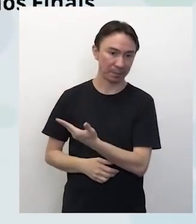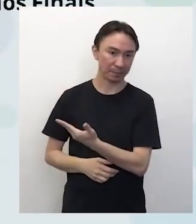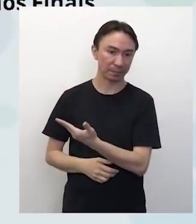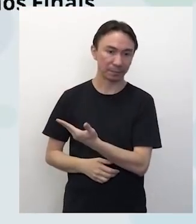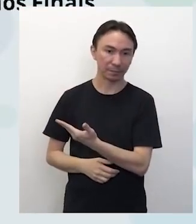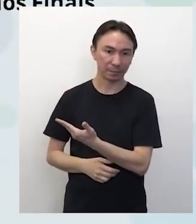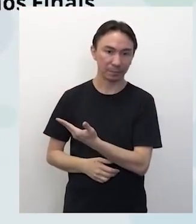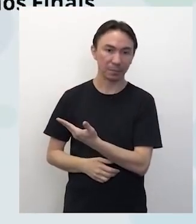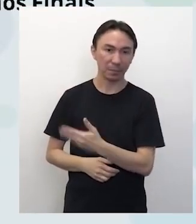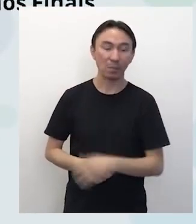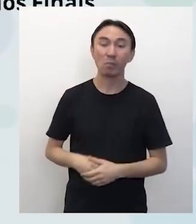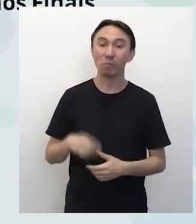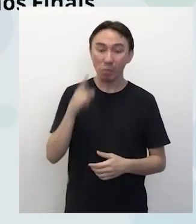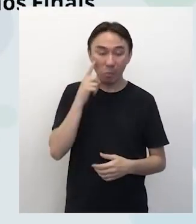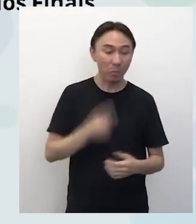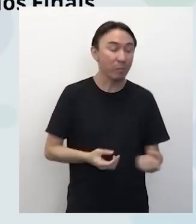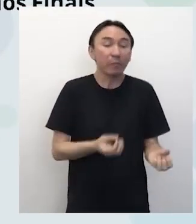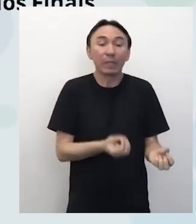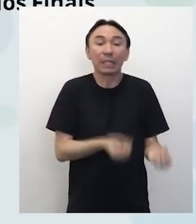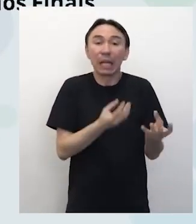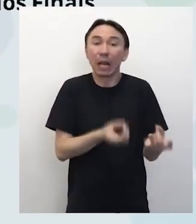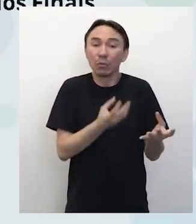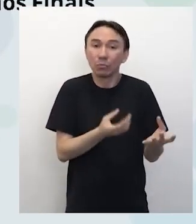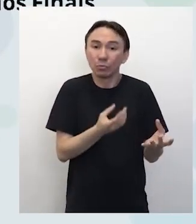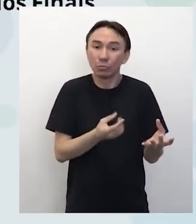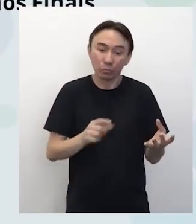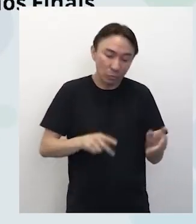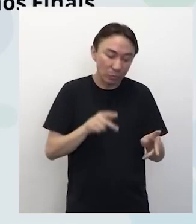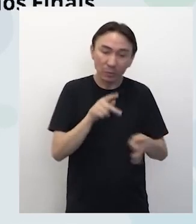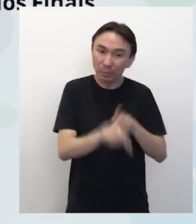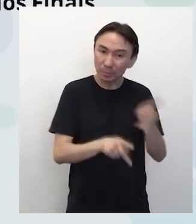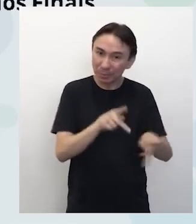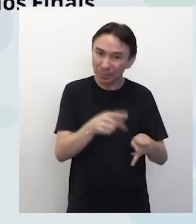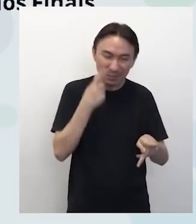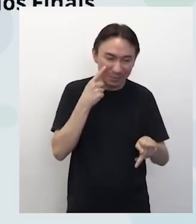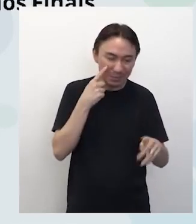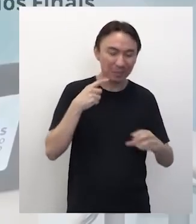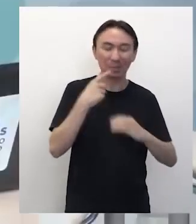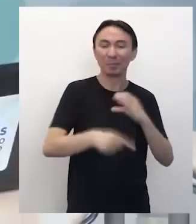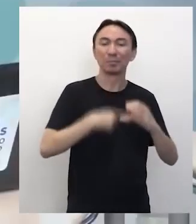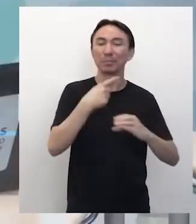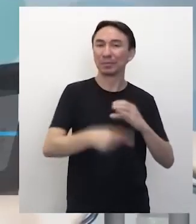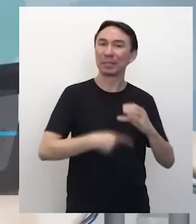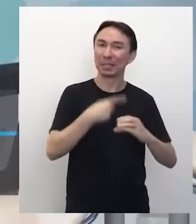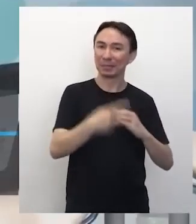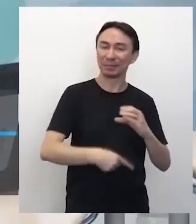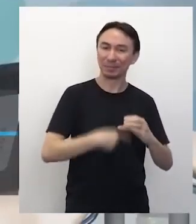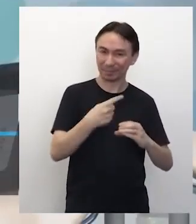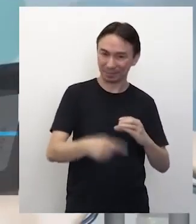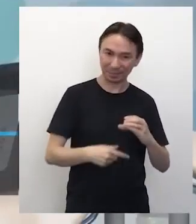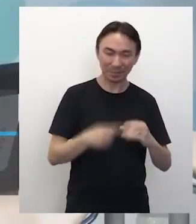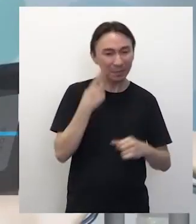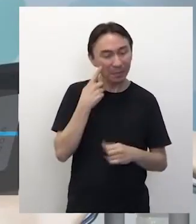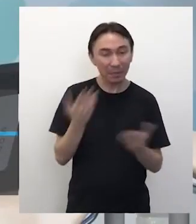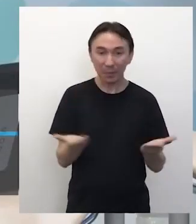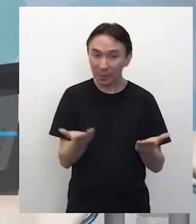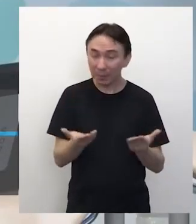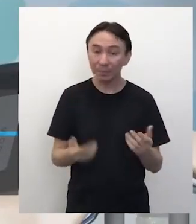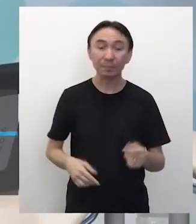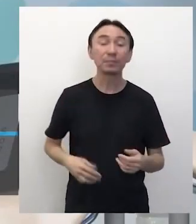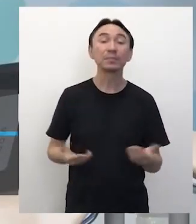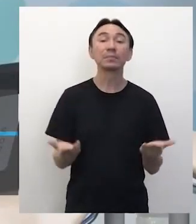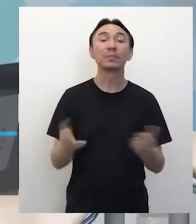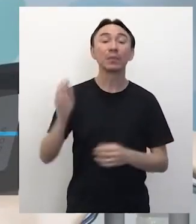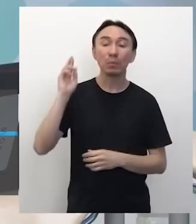Indicadores demográficos do planeta, parte 1. Para poder ministrar a aula de hoje, já